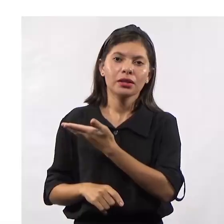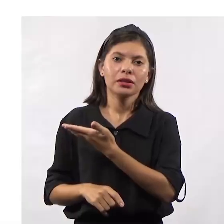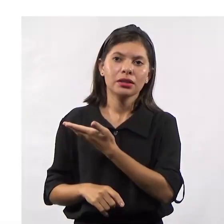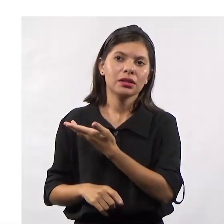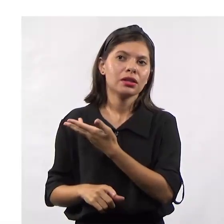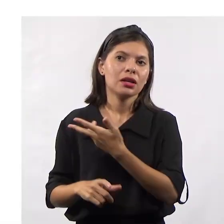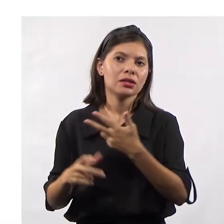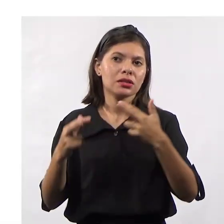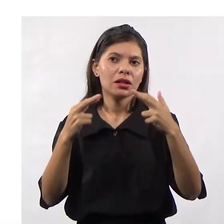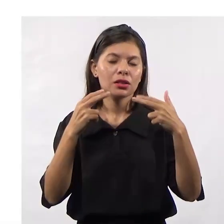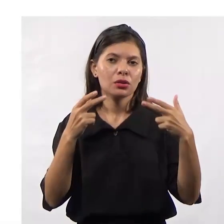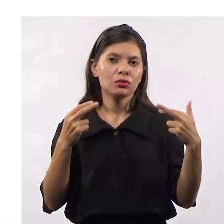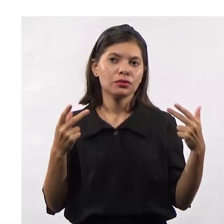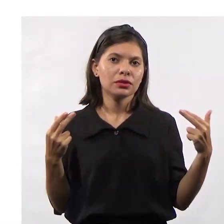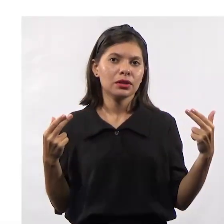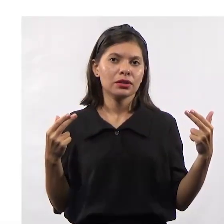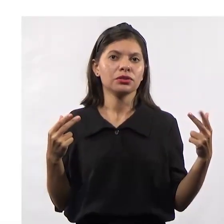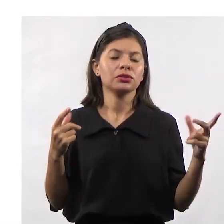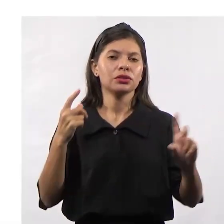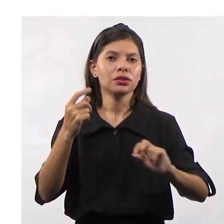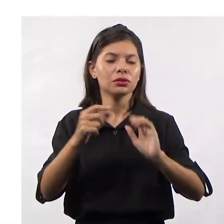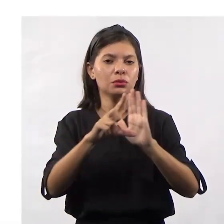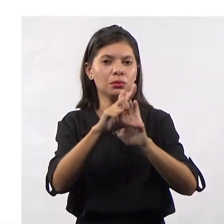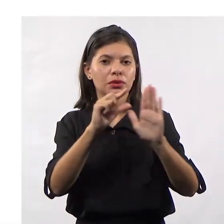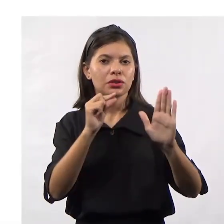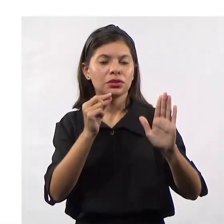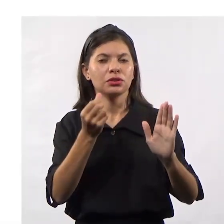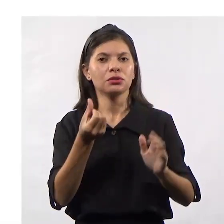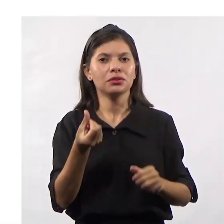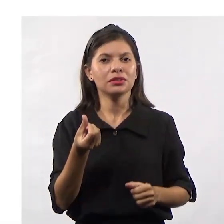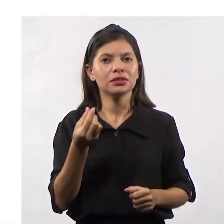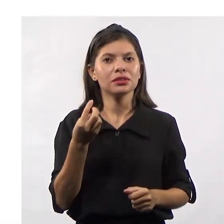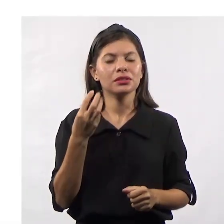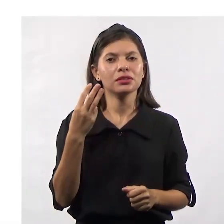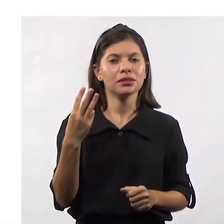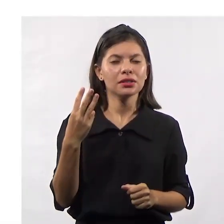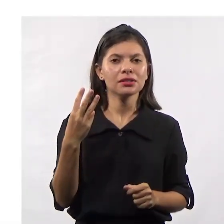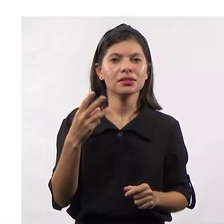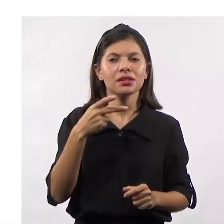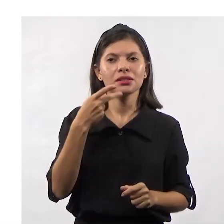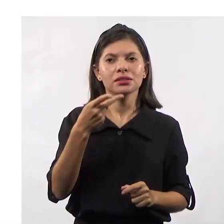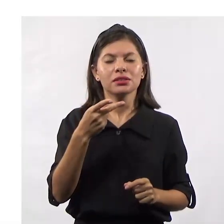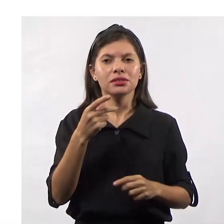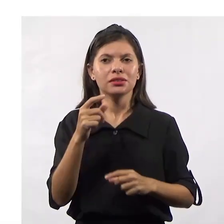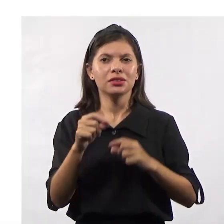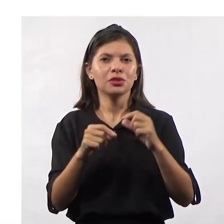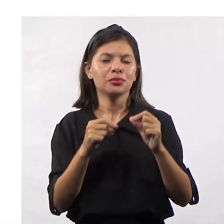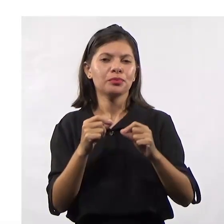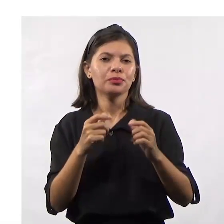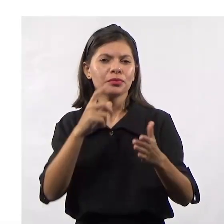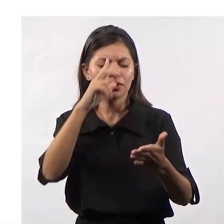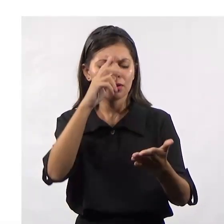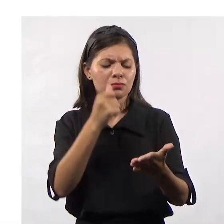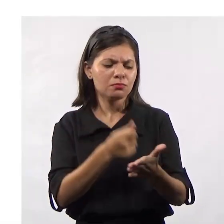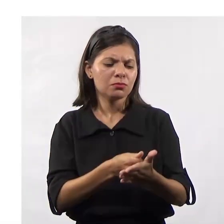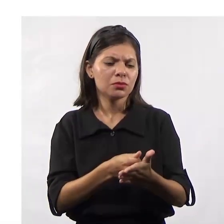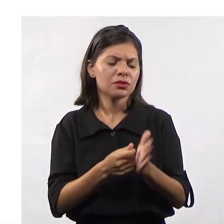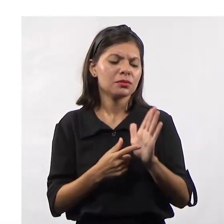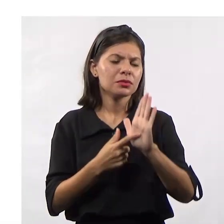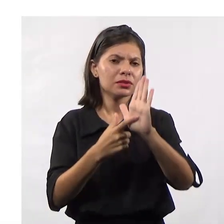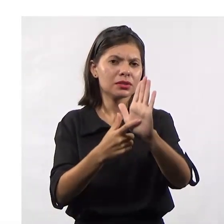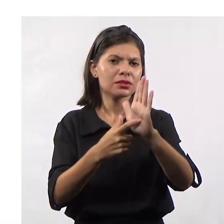essa novidade do artigo 63 diz que será exigida a apresentação dos documentos